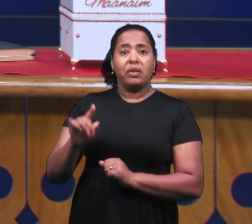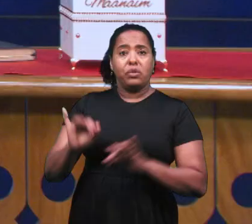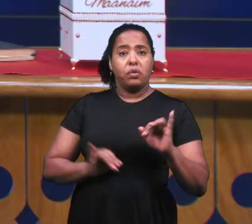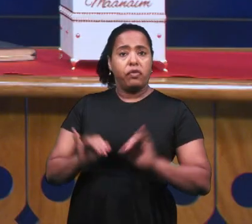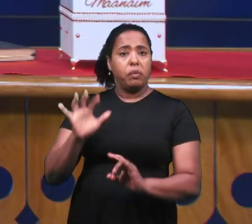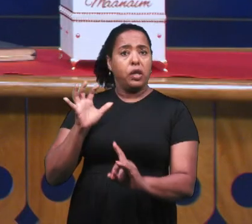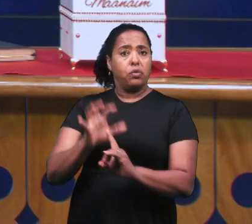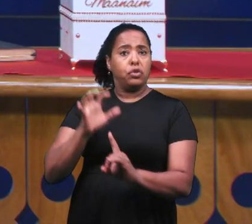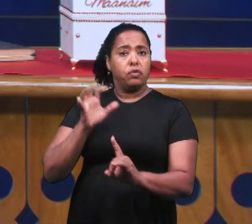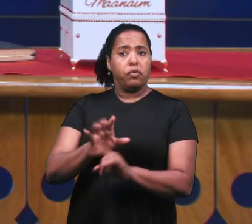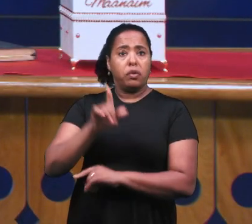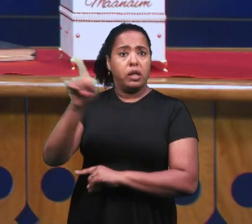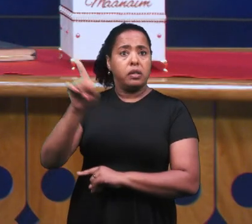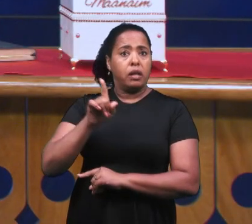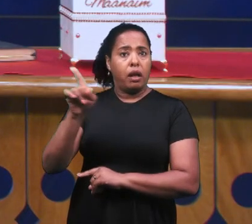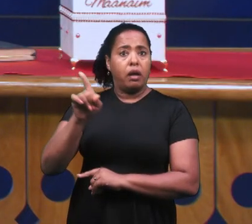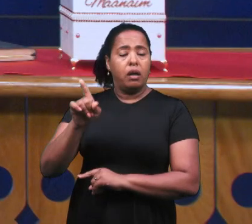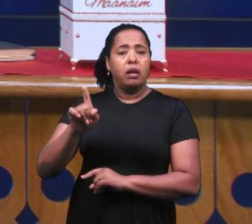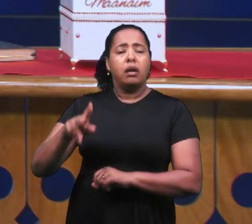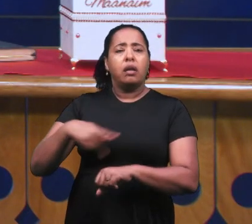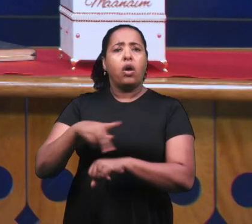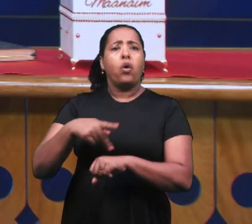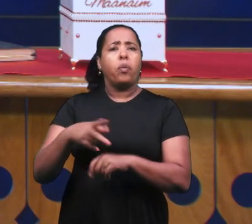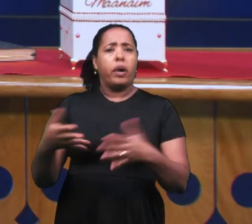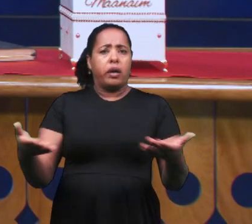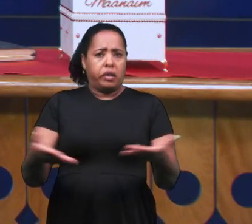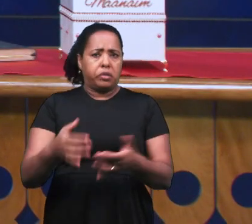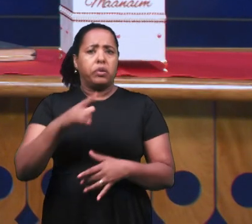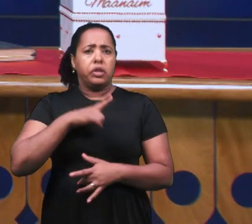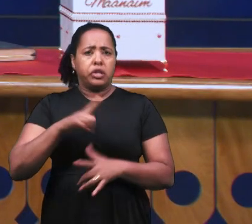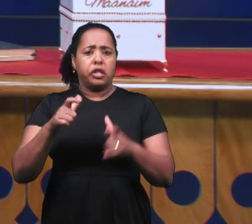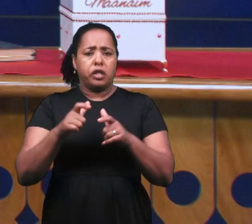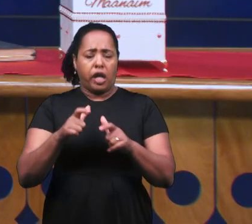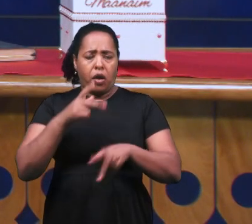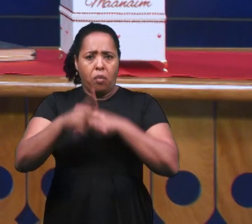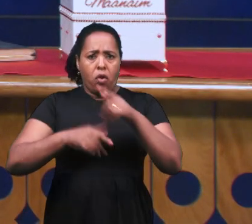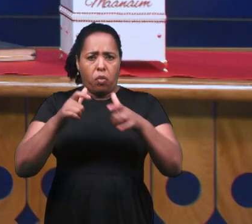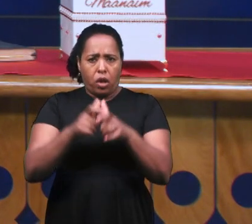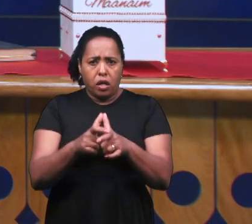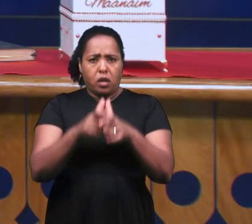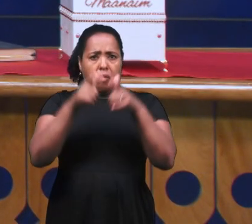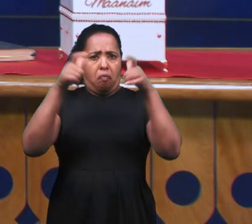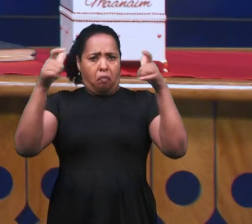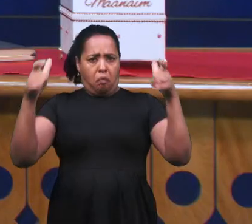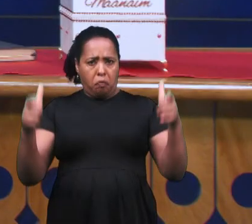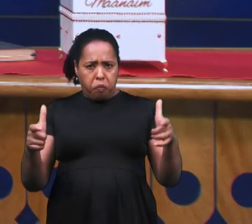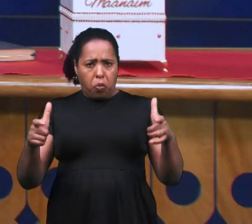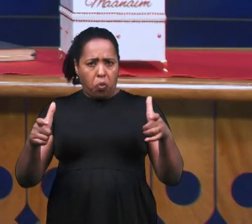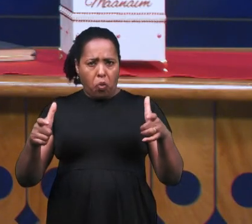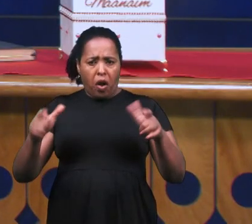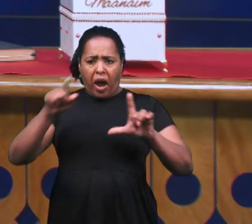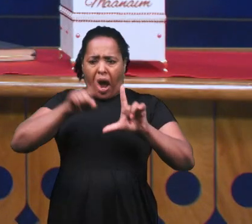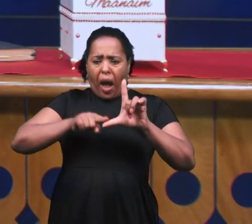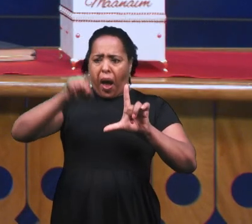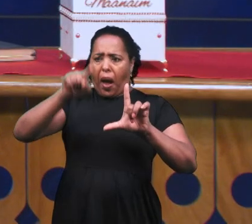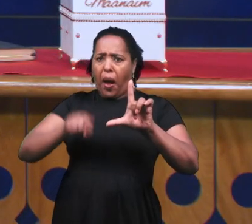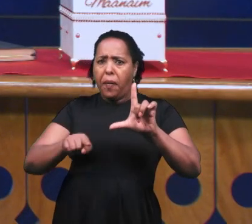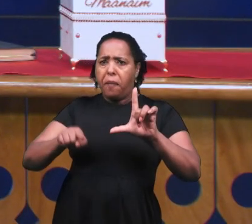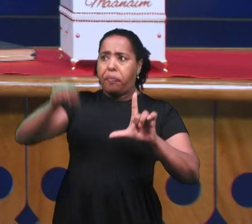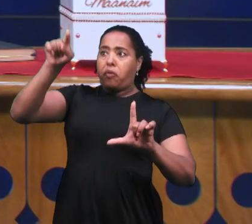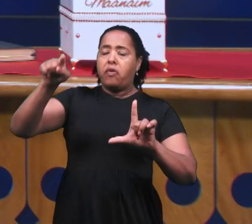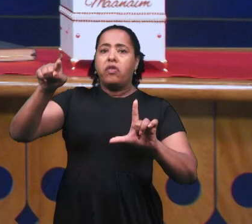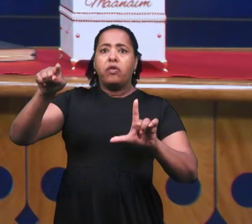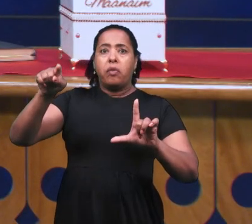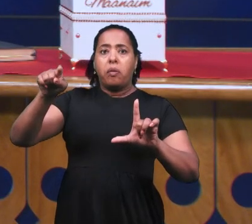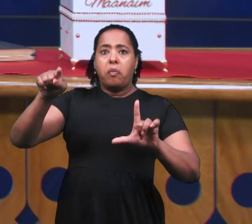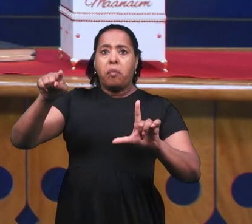também é um país, não é hoje, é o país de maior população, passou a China, a Índia passou a China, e